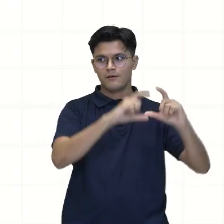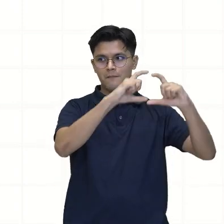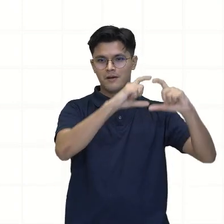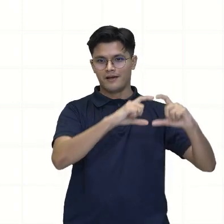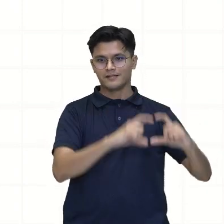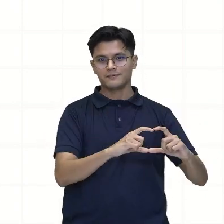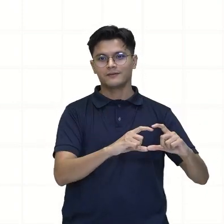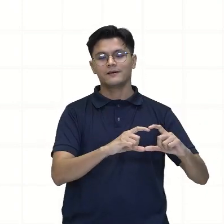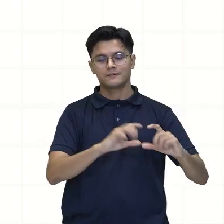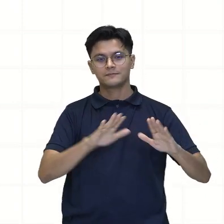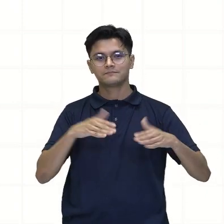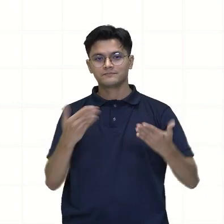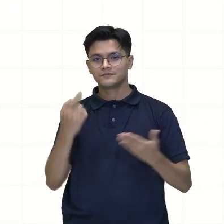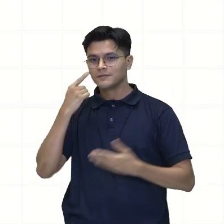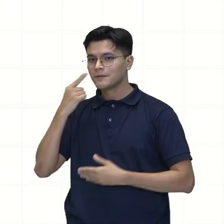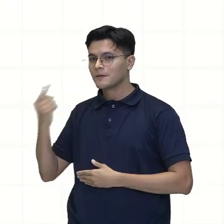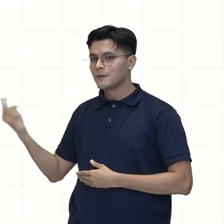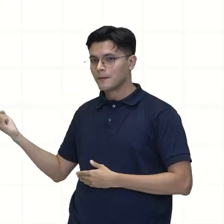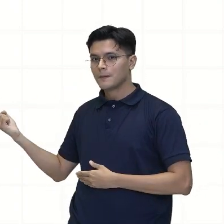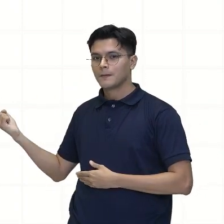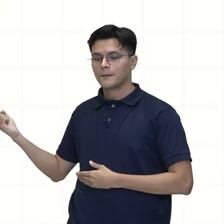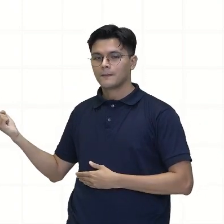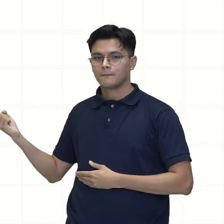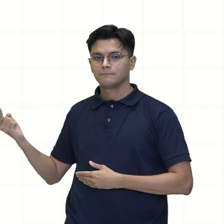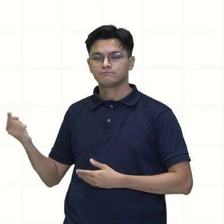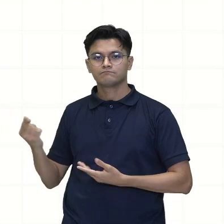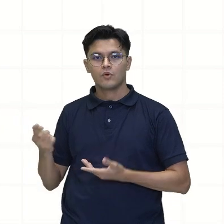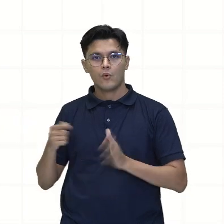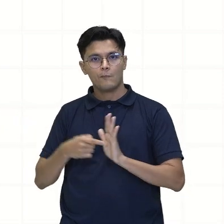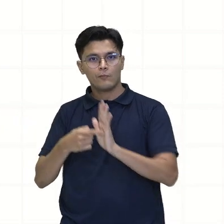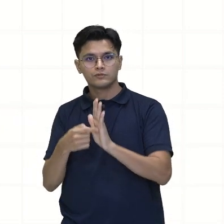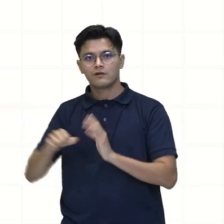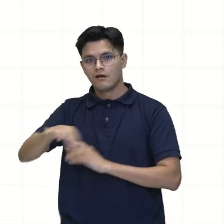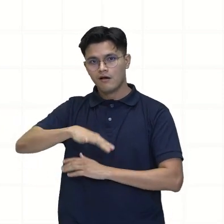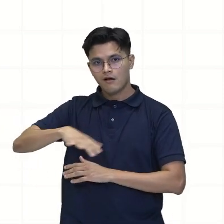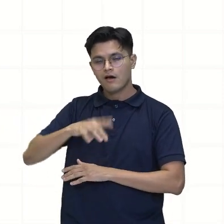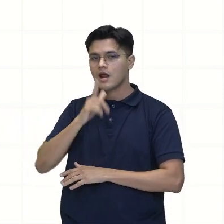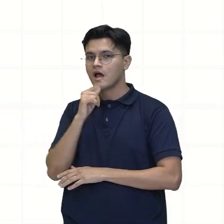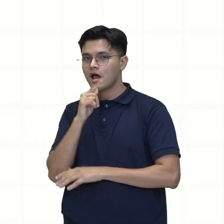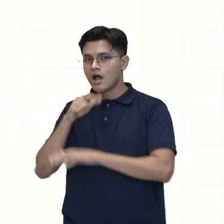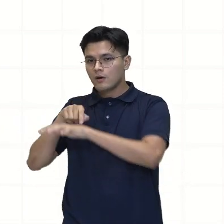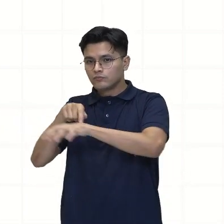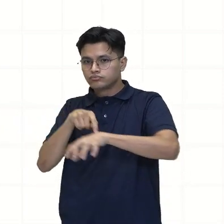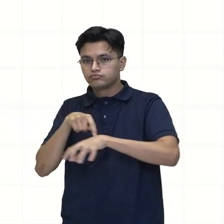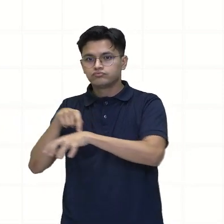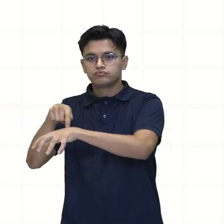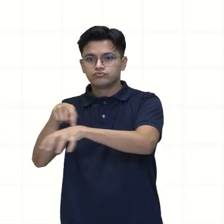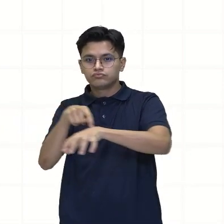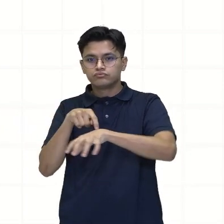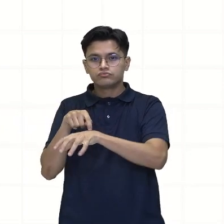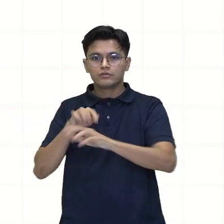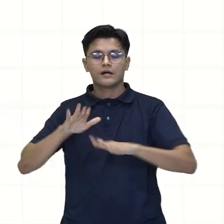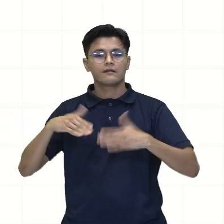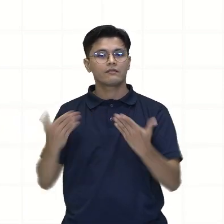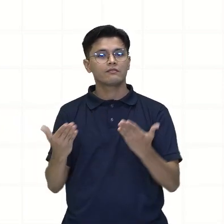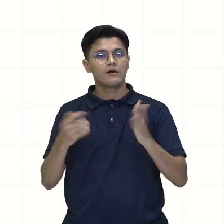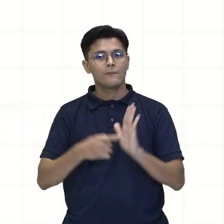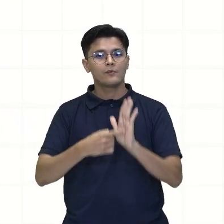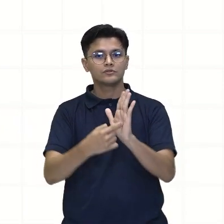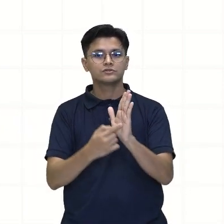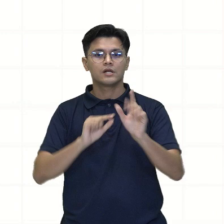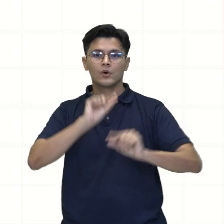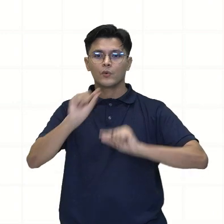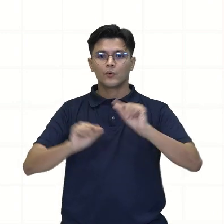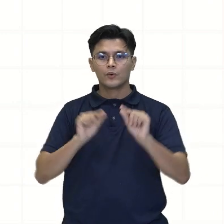desses estabelecimentos que têm área irrigada. Então, os círculos menores, eles vão indicar que